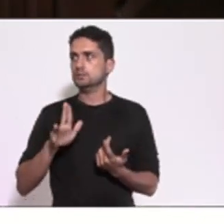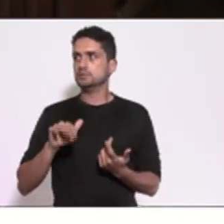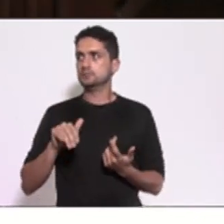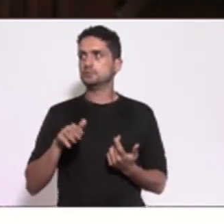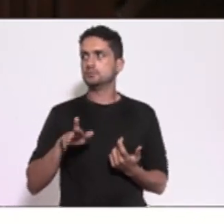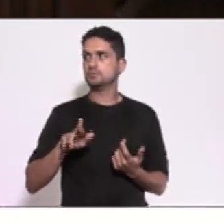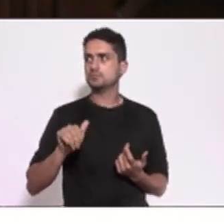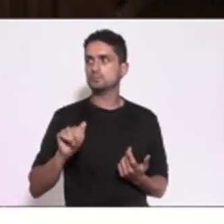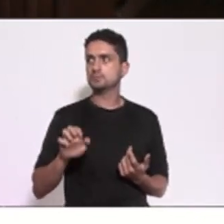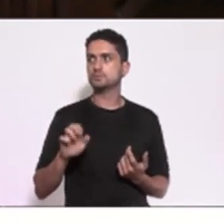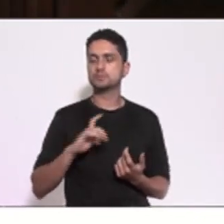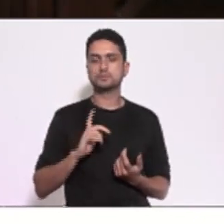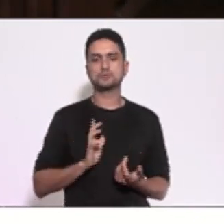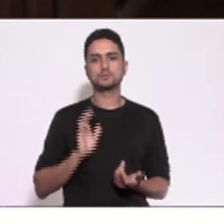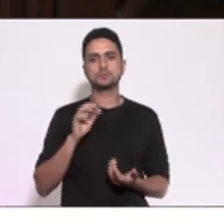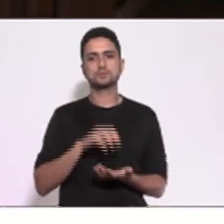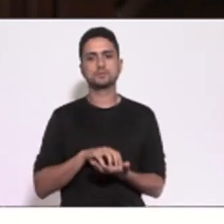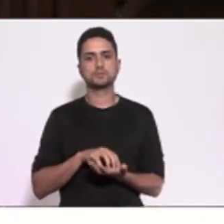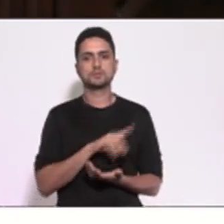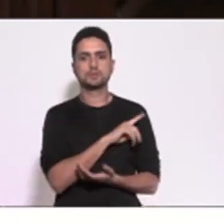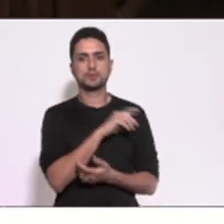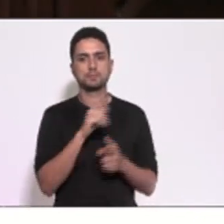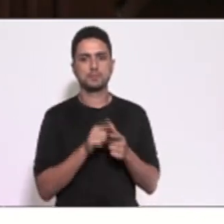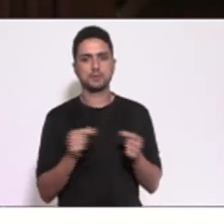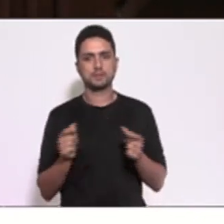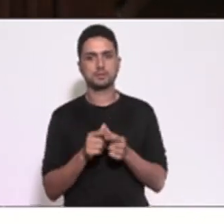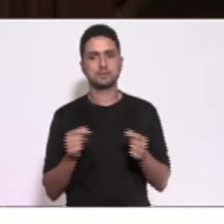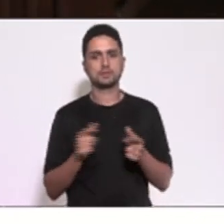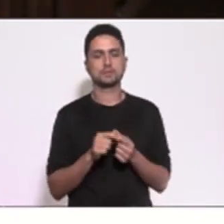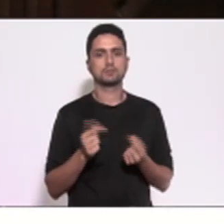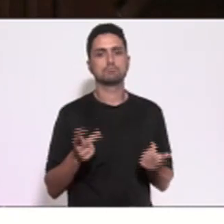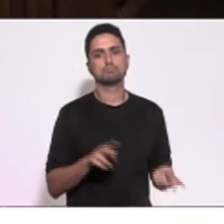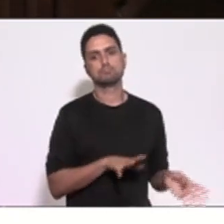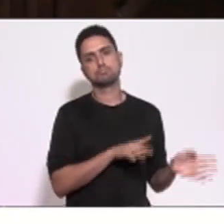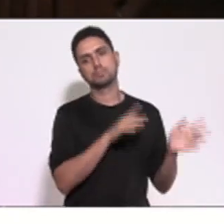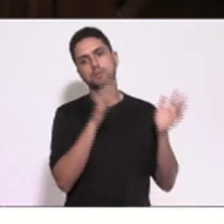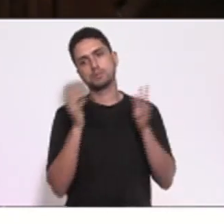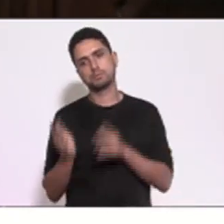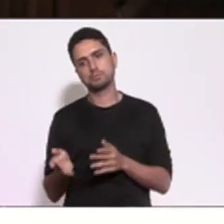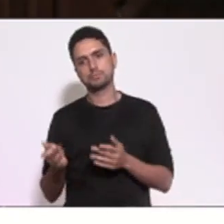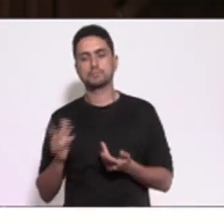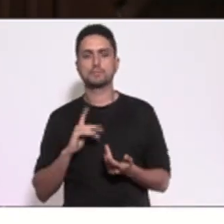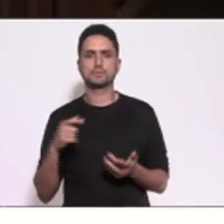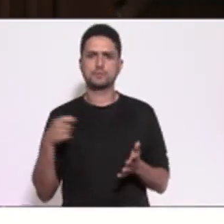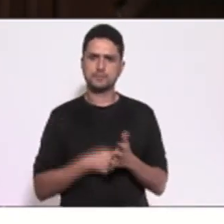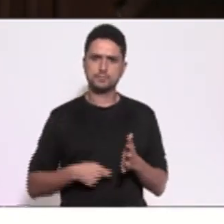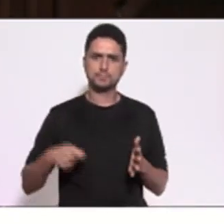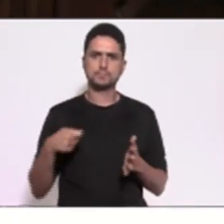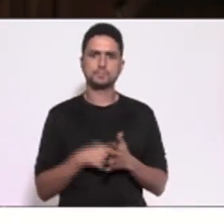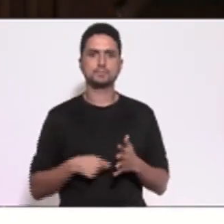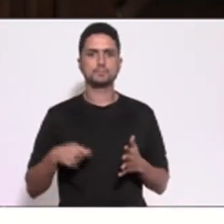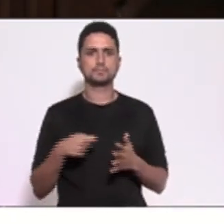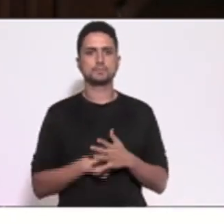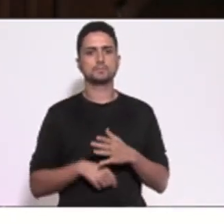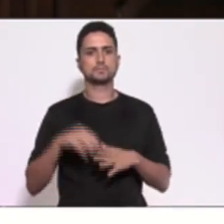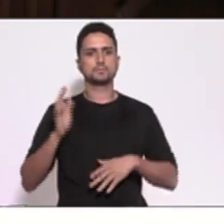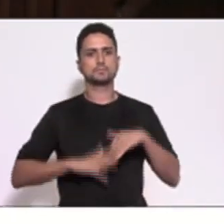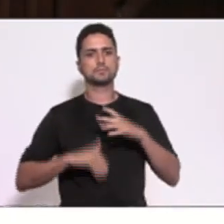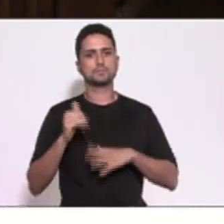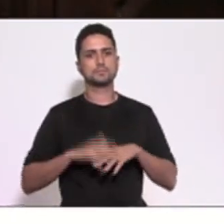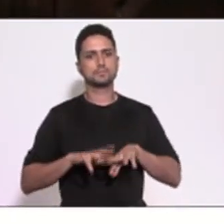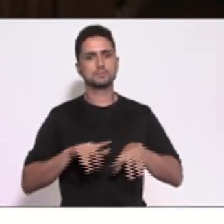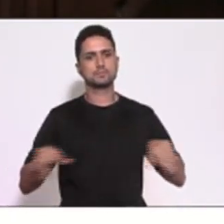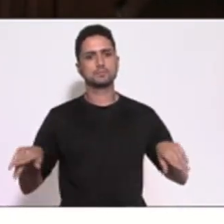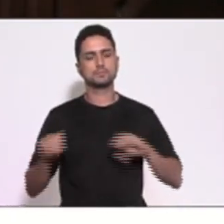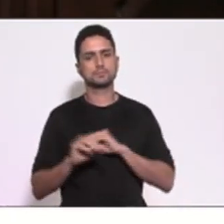Fundação Brasileira de Educação, cuja sede é em Brasília. De lá para cá, só a resistência dos profissionais de educação,